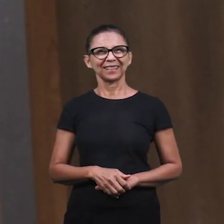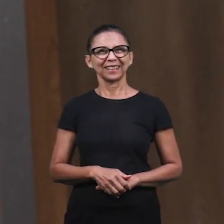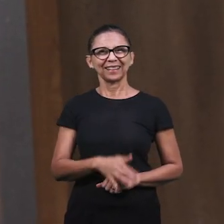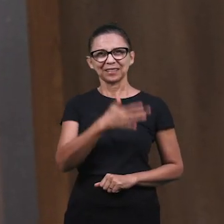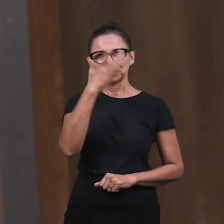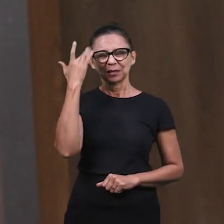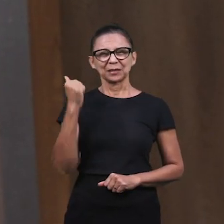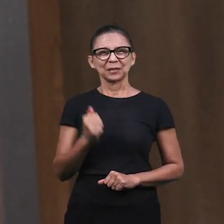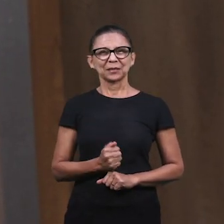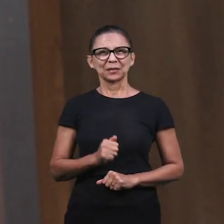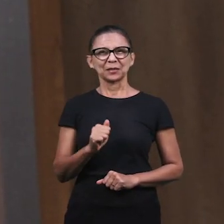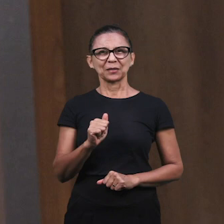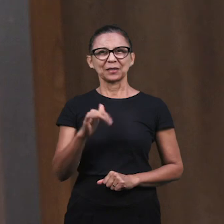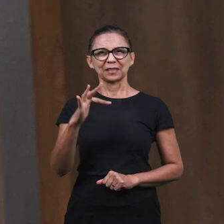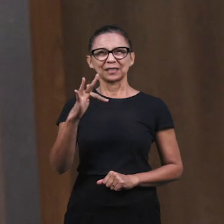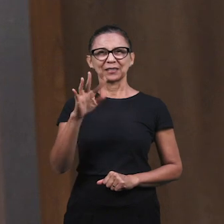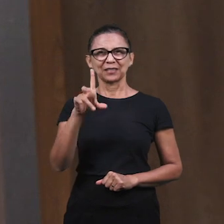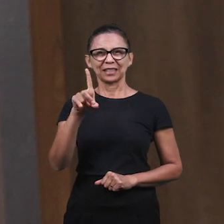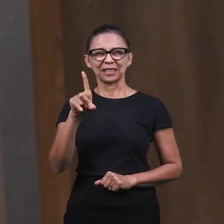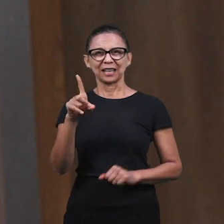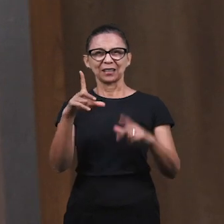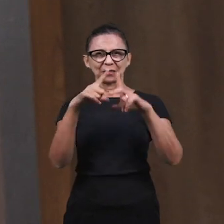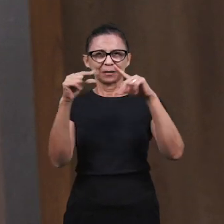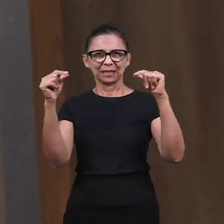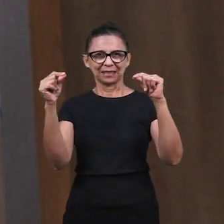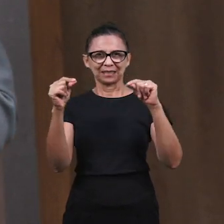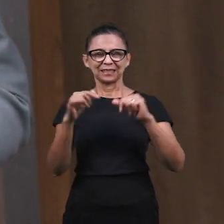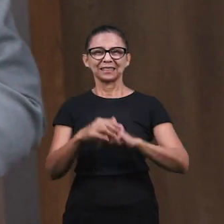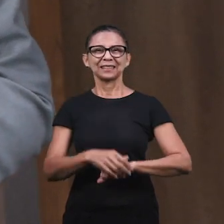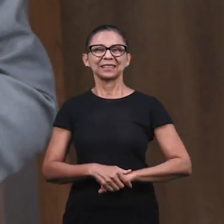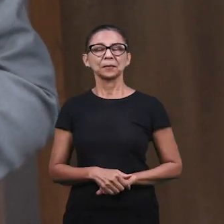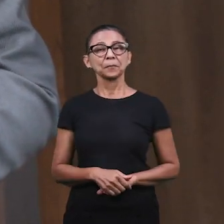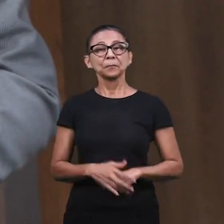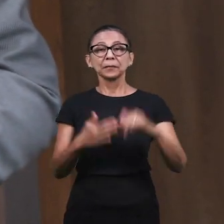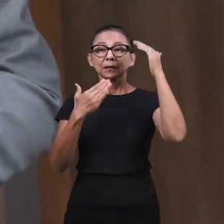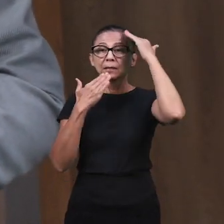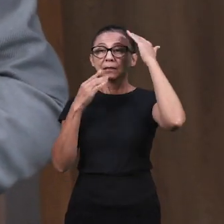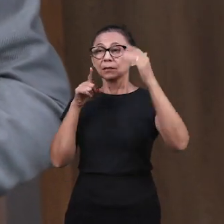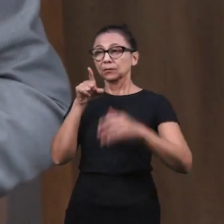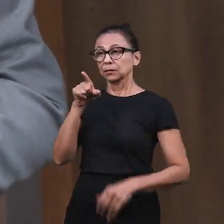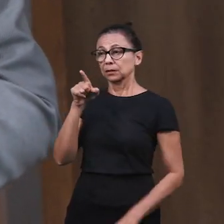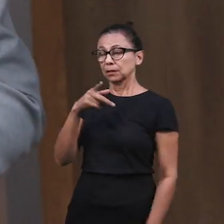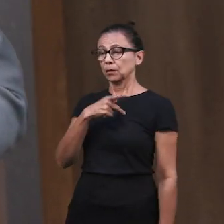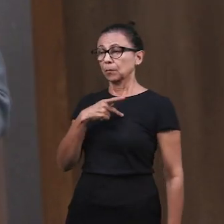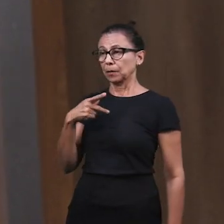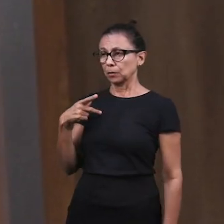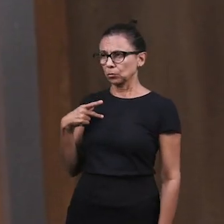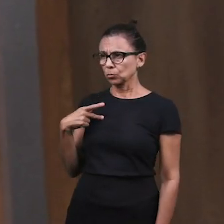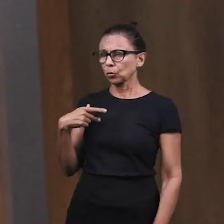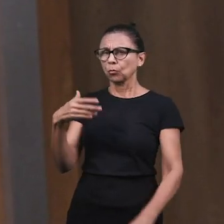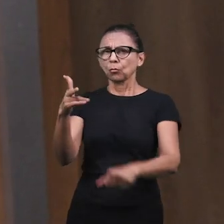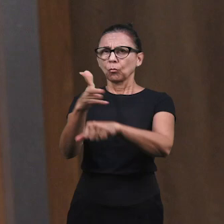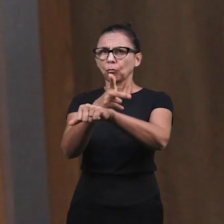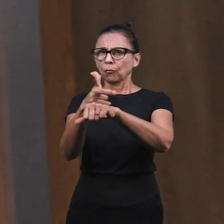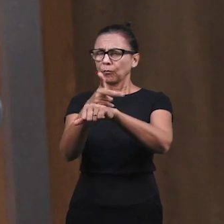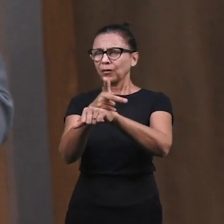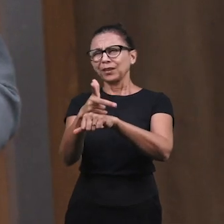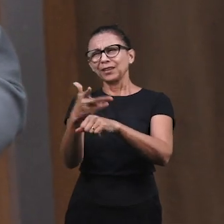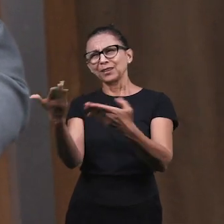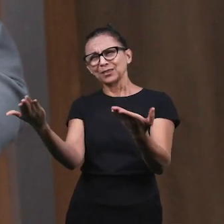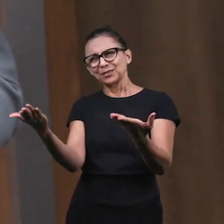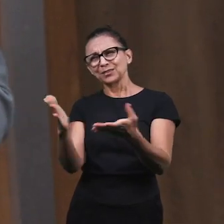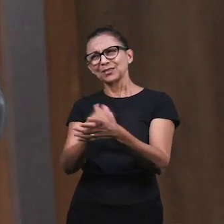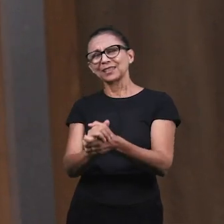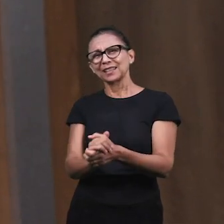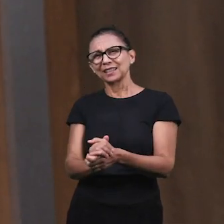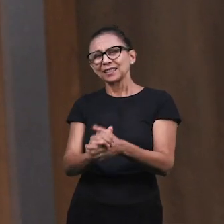aqui participando. Pastor Leandro, um grande abraço. E agradecer aqui a você, Pastor Leandro, que mandou o vídeo, né, tirou um